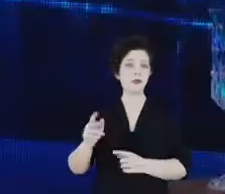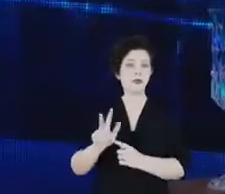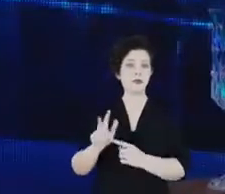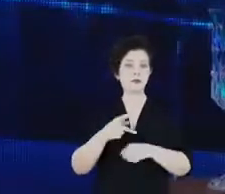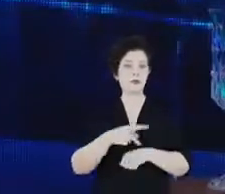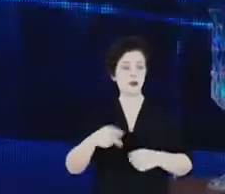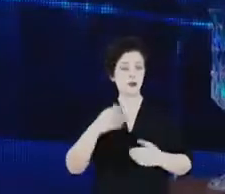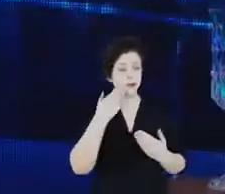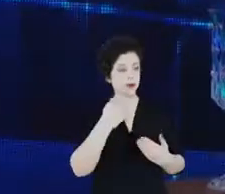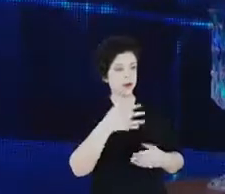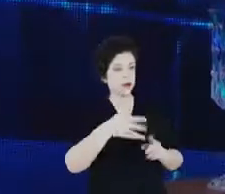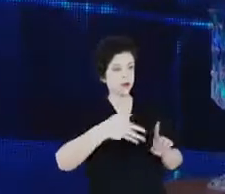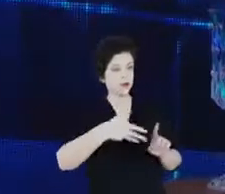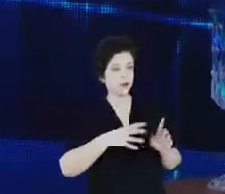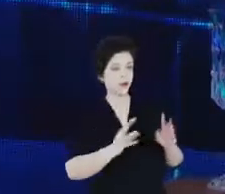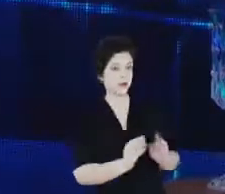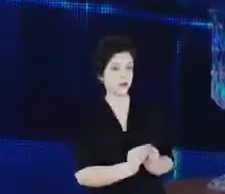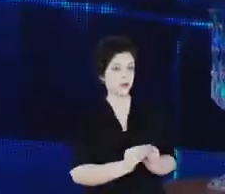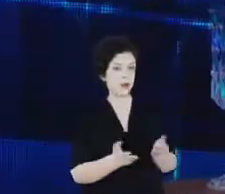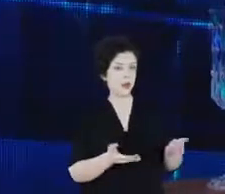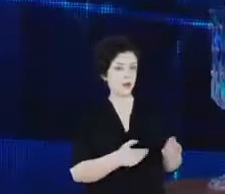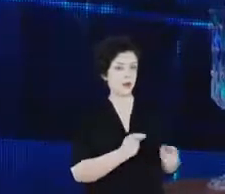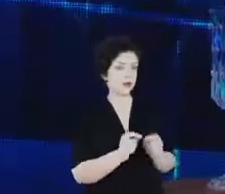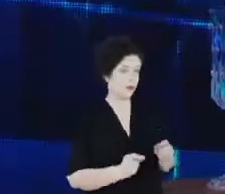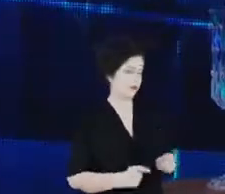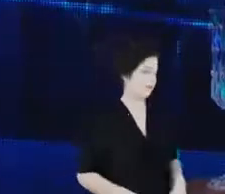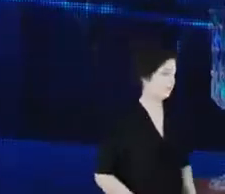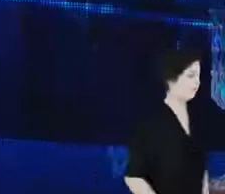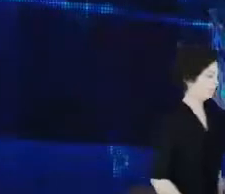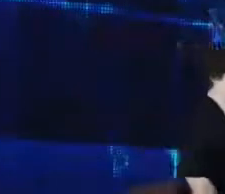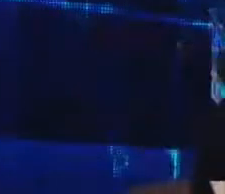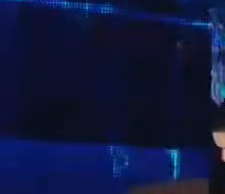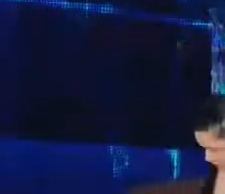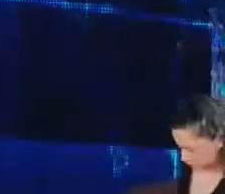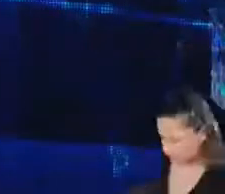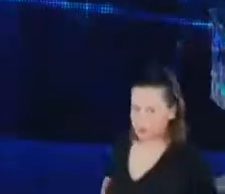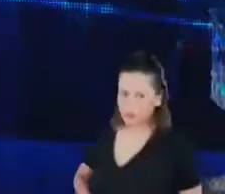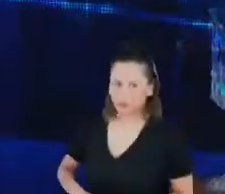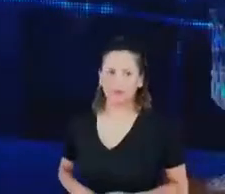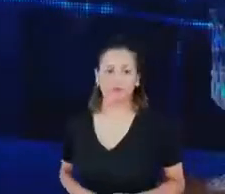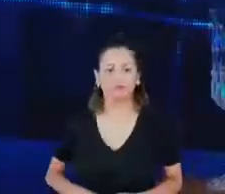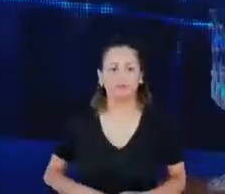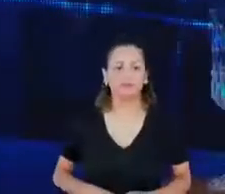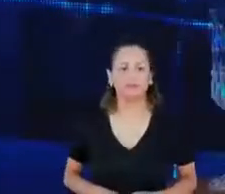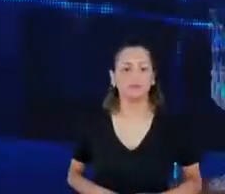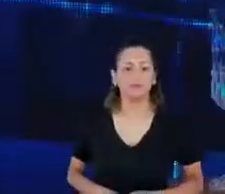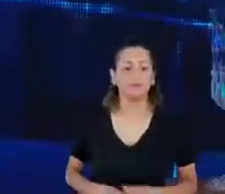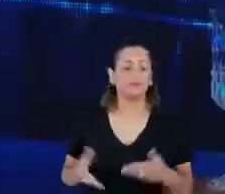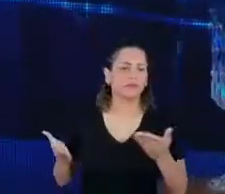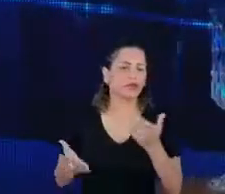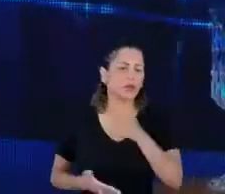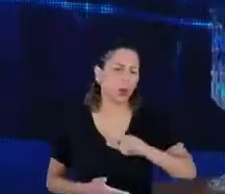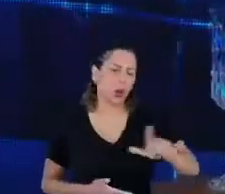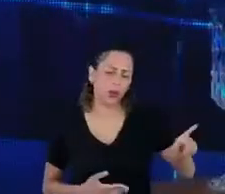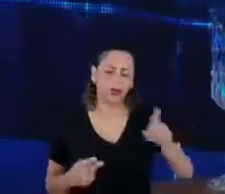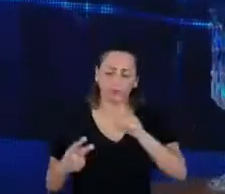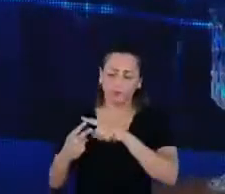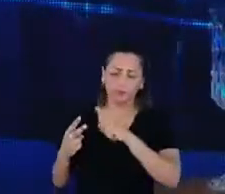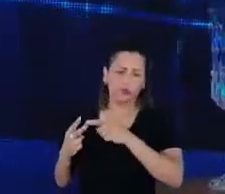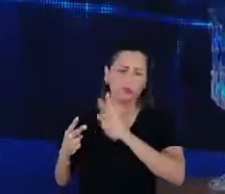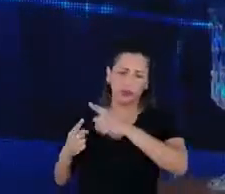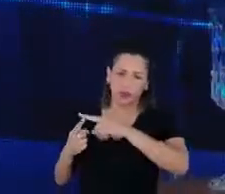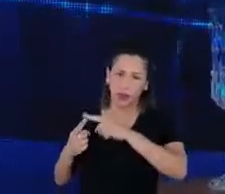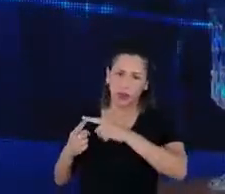pela fala inicial. Agora, indo para o outro pilar, né? Eu falei no começo dos dois pilares, setor elétrico já está